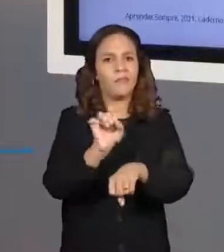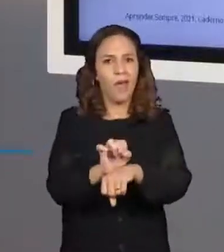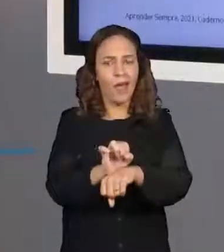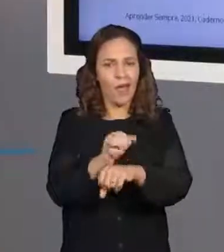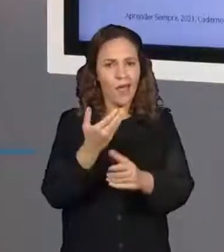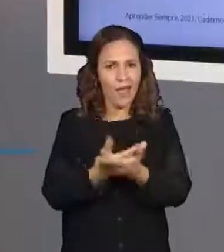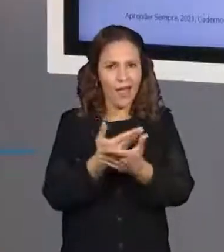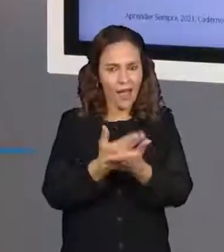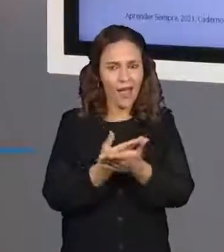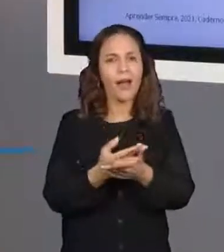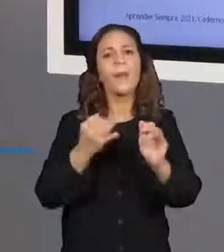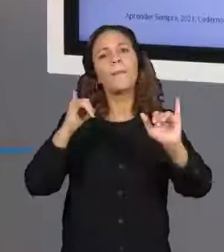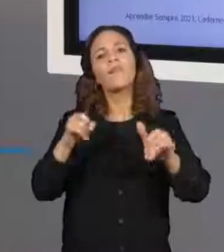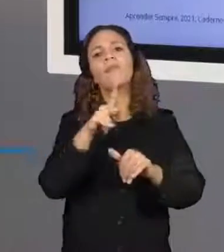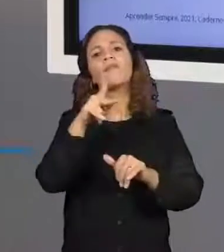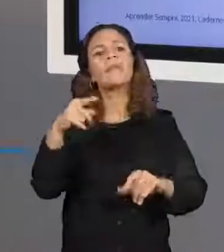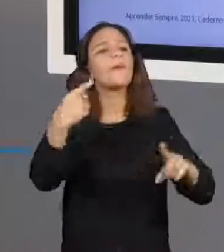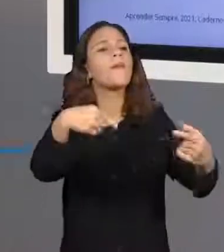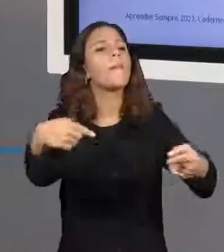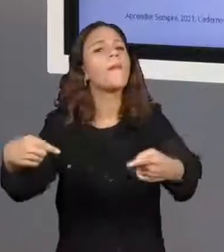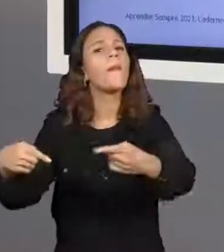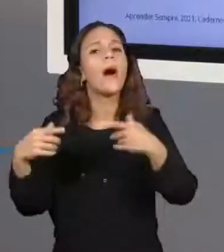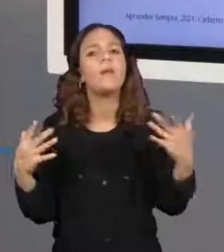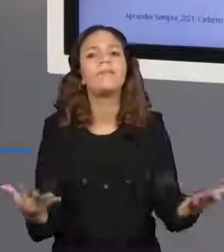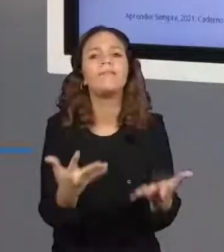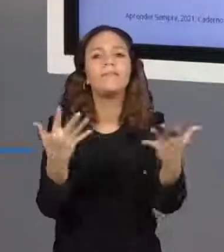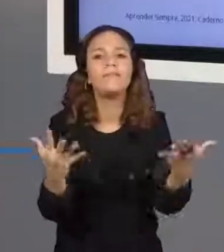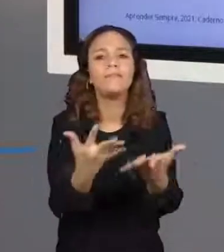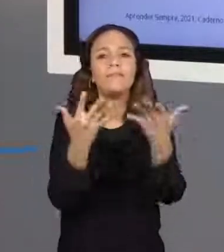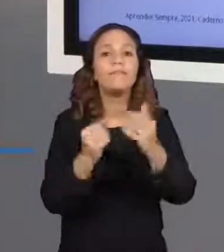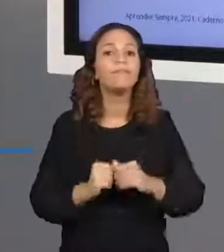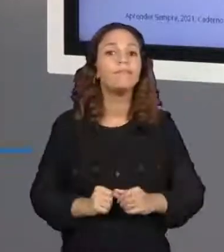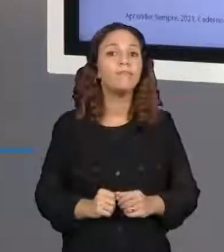aula. E aí, vocês sabem o que esse texto nos traz?